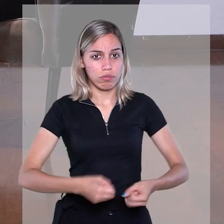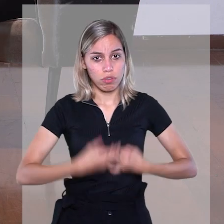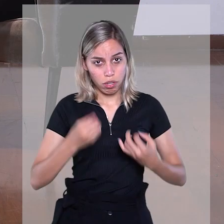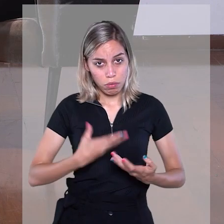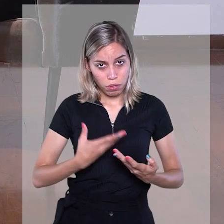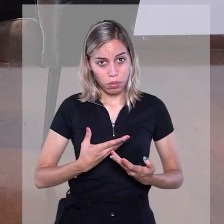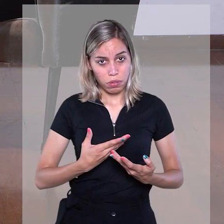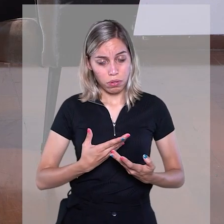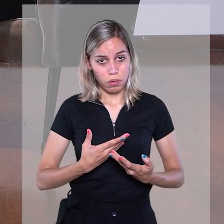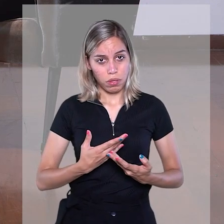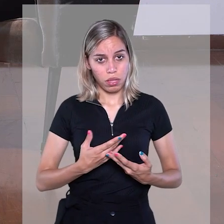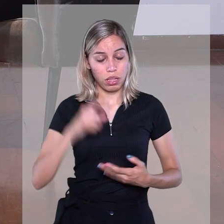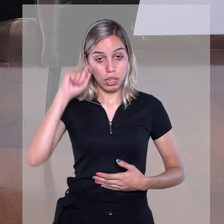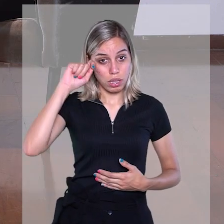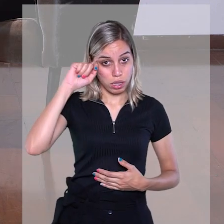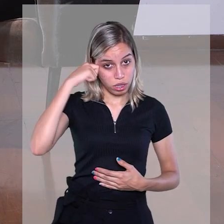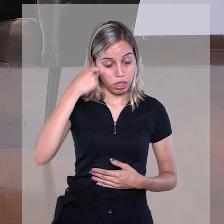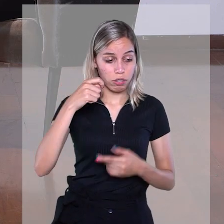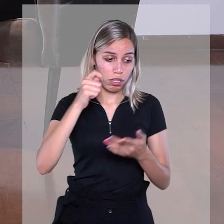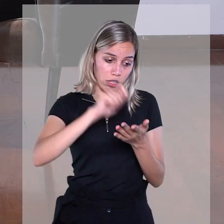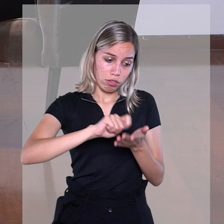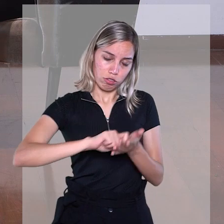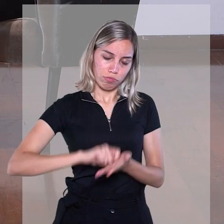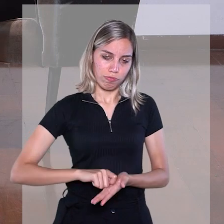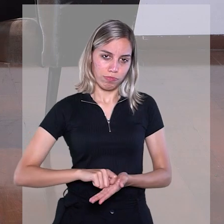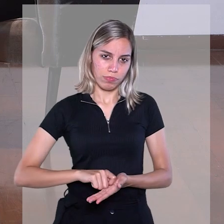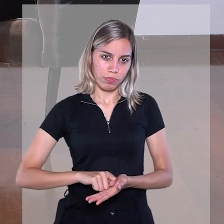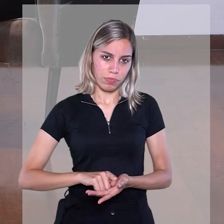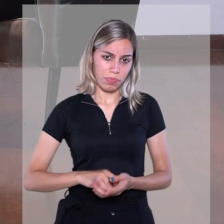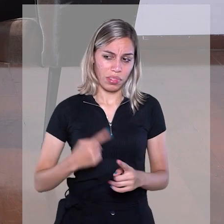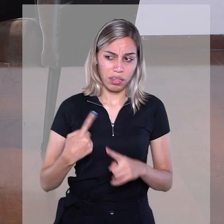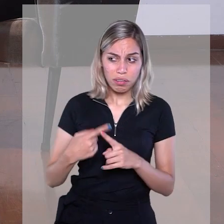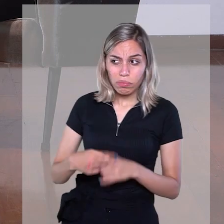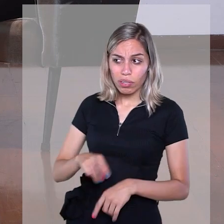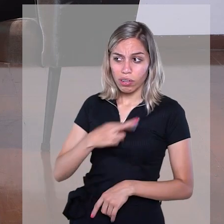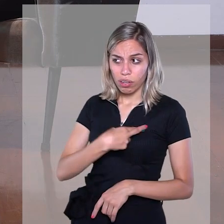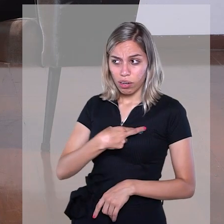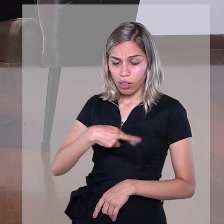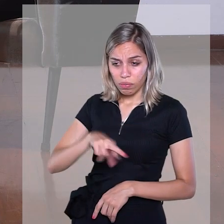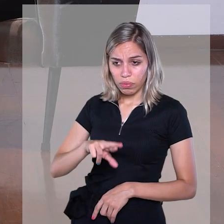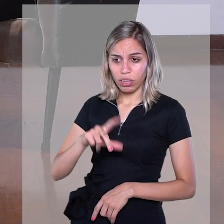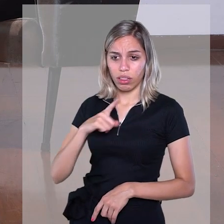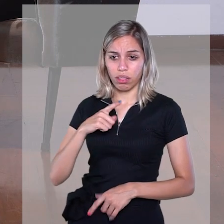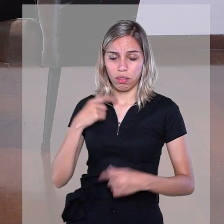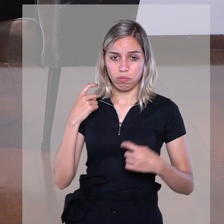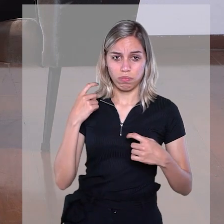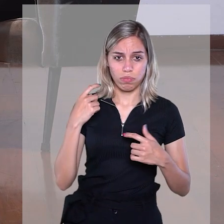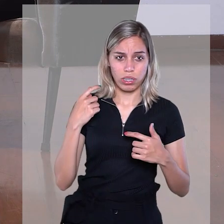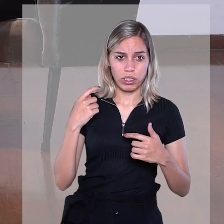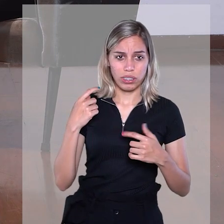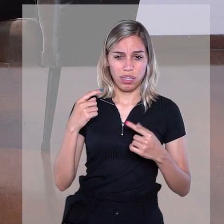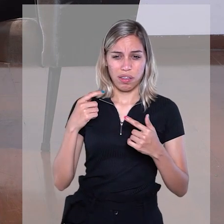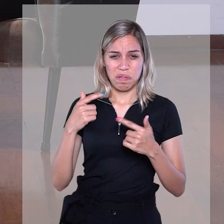contistas, porque o romance exige um tempo de dedicação que a precariedade e a busca por subsistência não